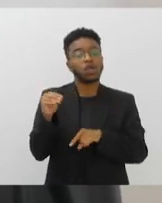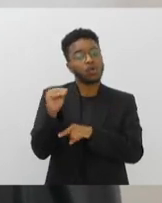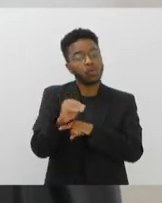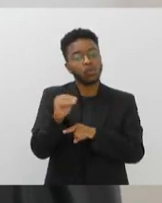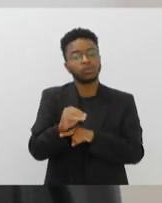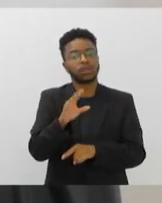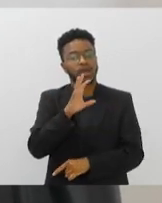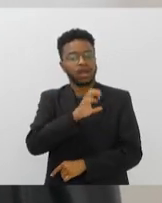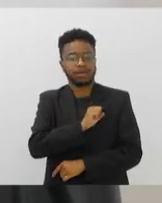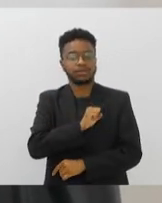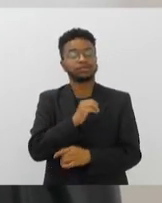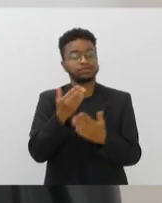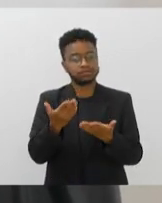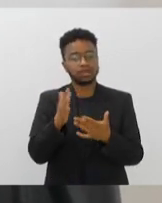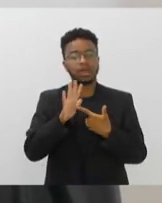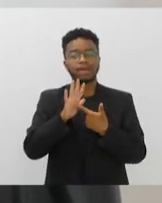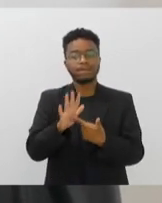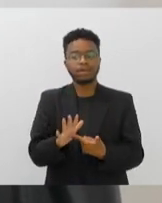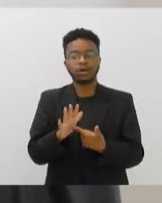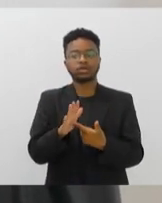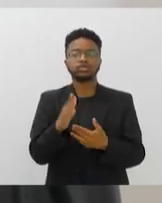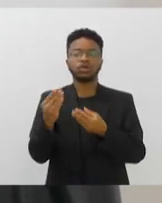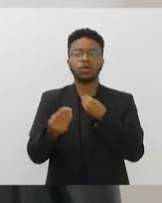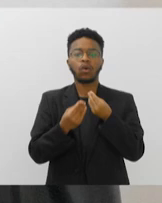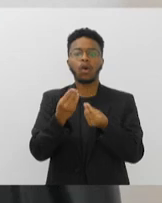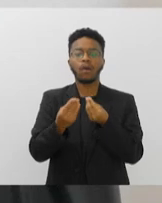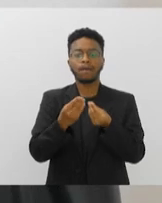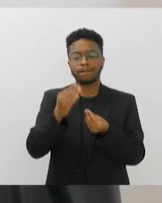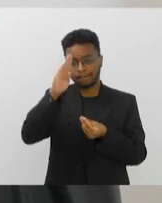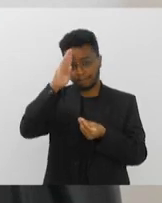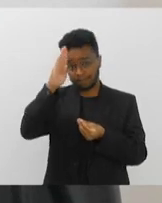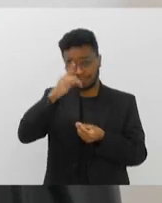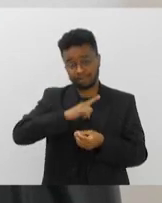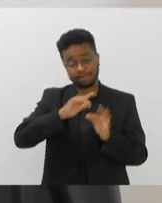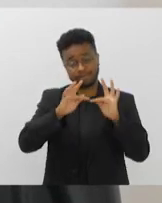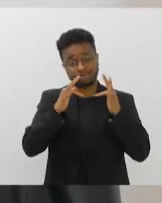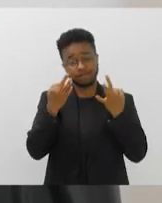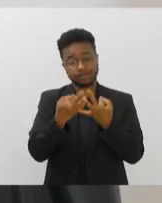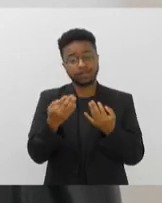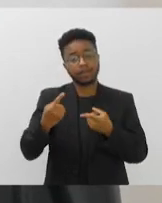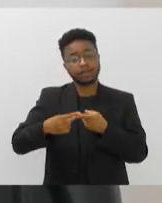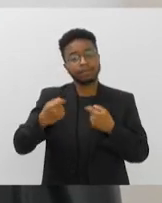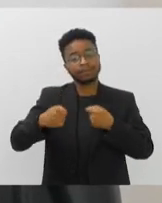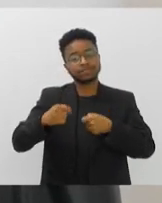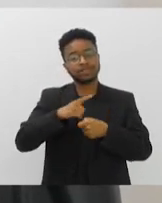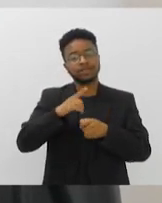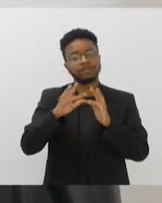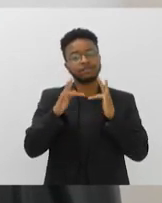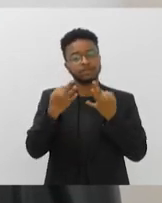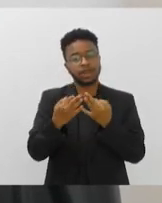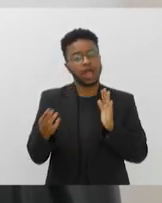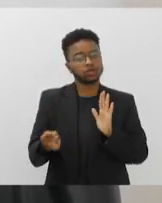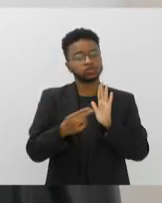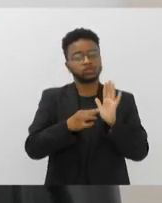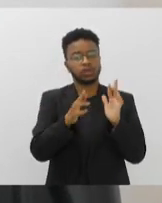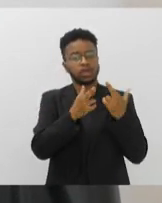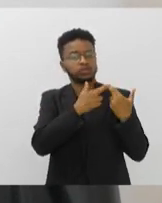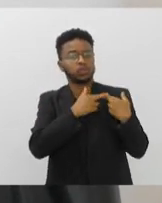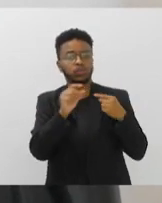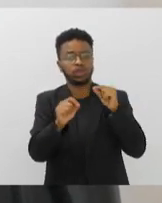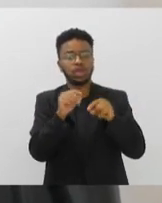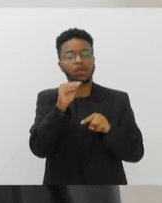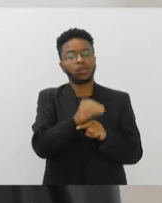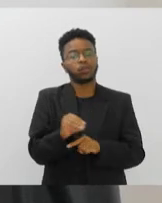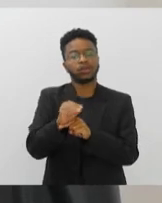está o princípio da prevalência da família uma família que assume a responsabilidade pelo cuidado